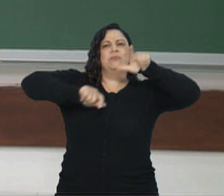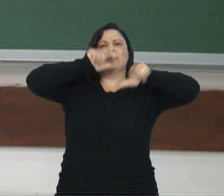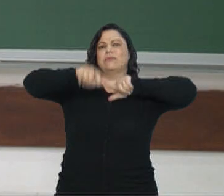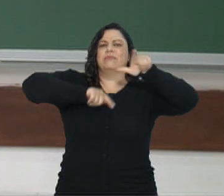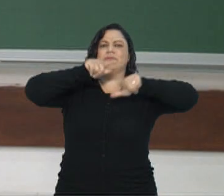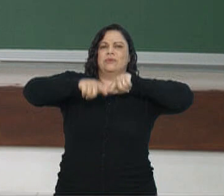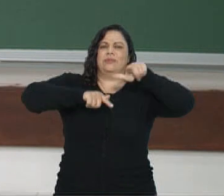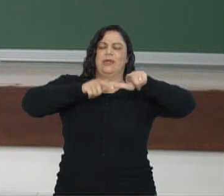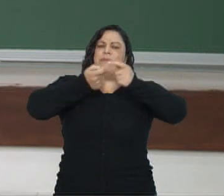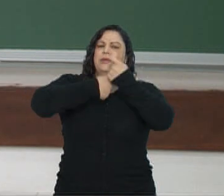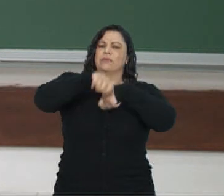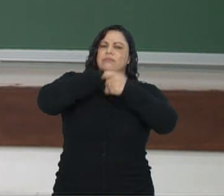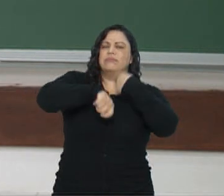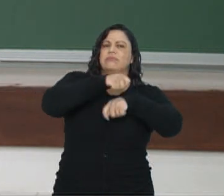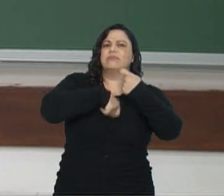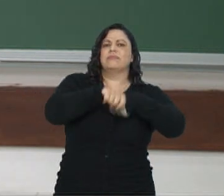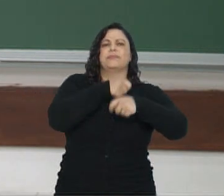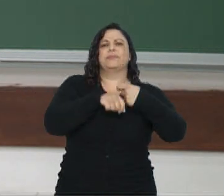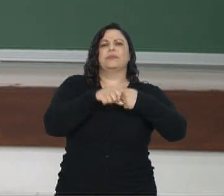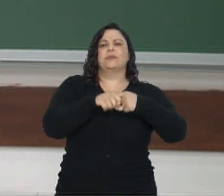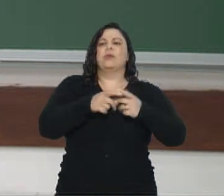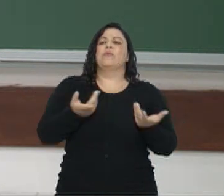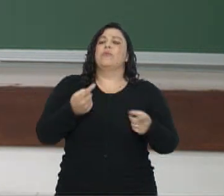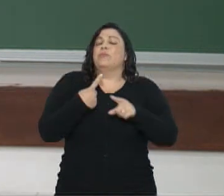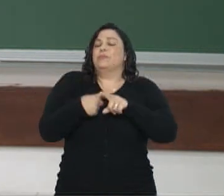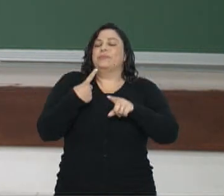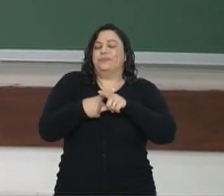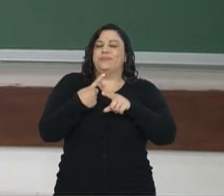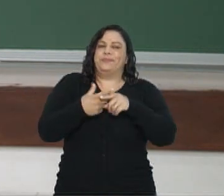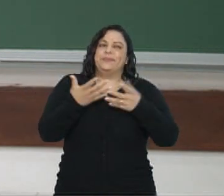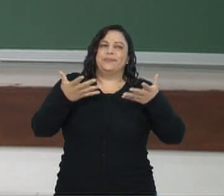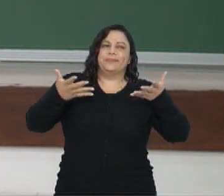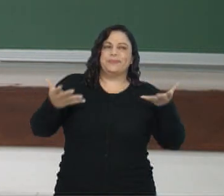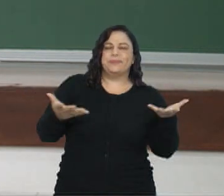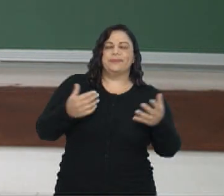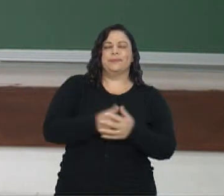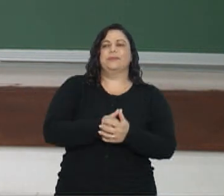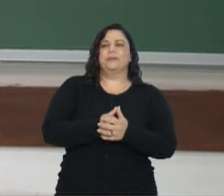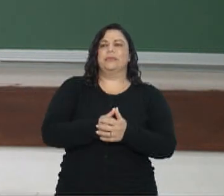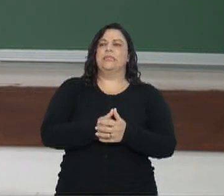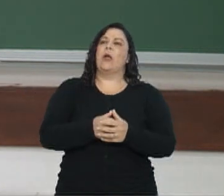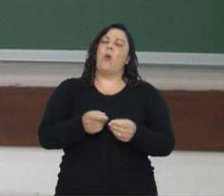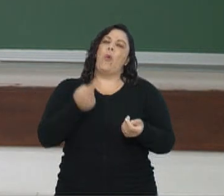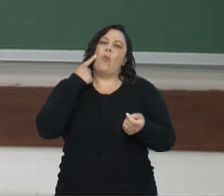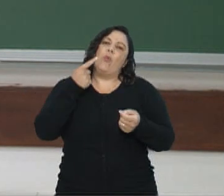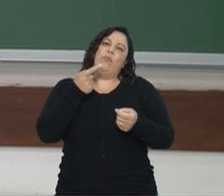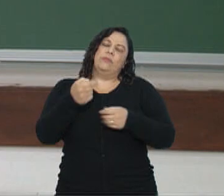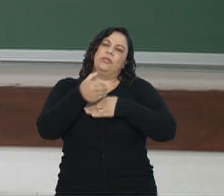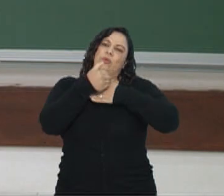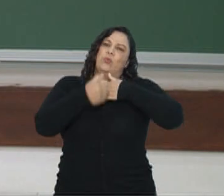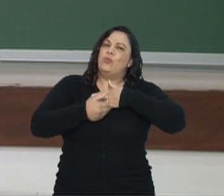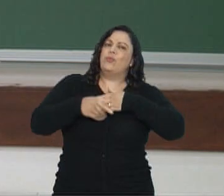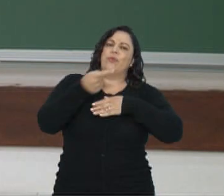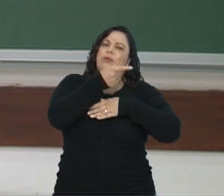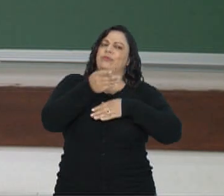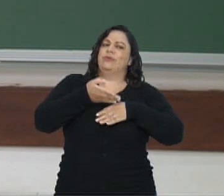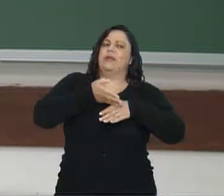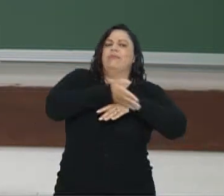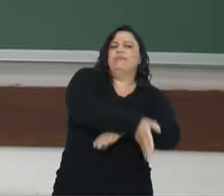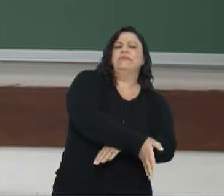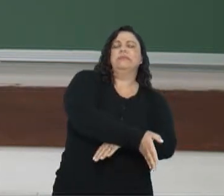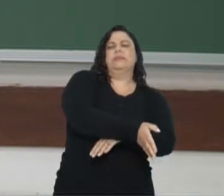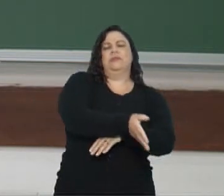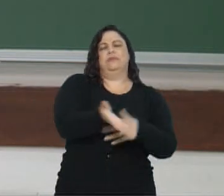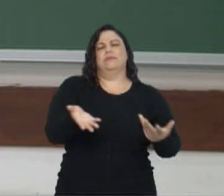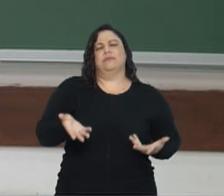que eles defendiam era que quanto menos Estado, melhor, quanto menos governo, melhor, certo? E aí, em seguida, nós vamos ter